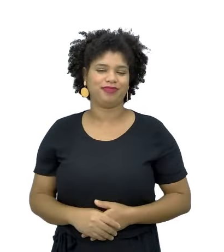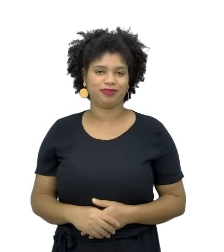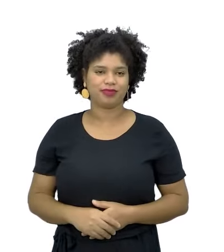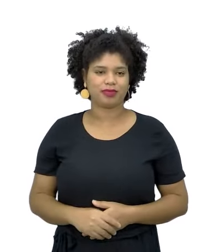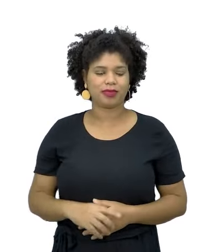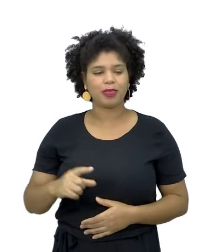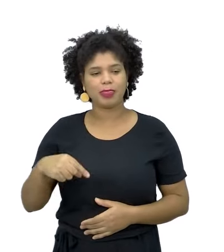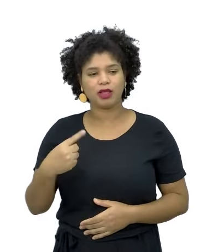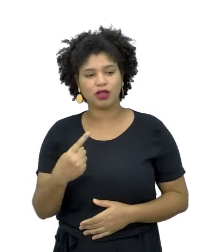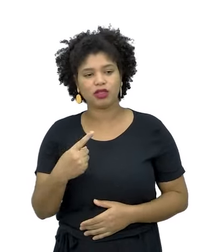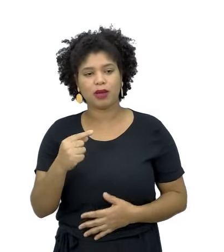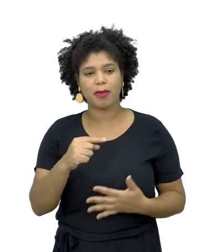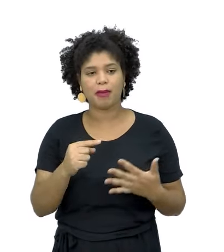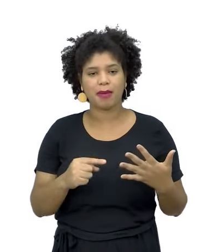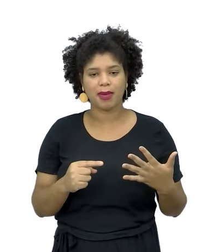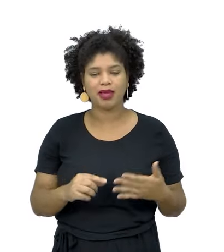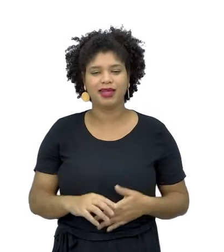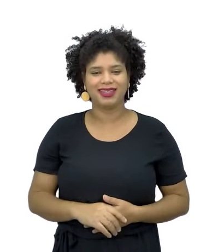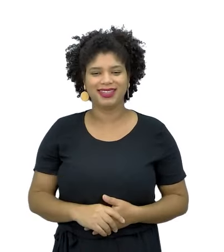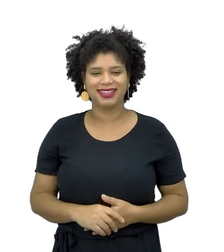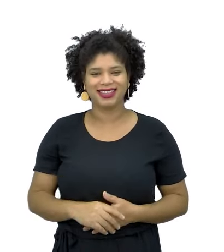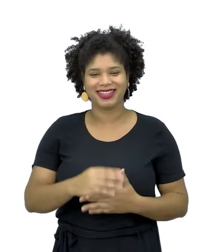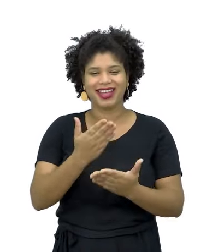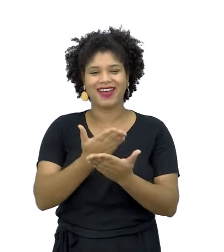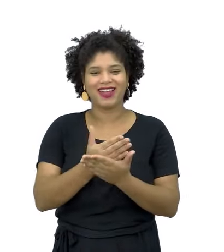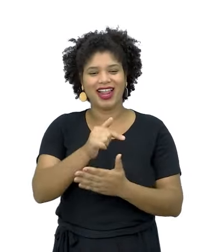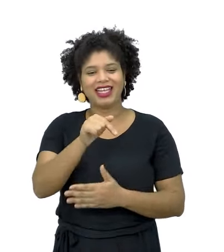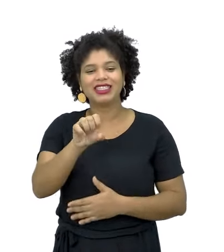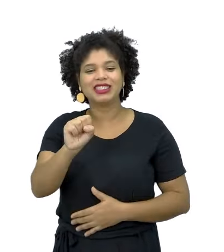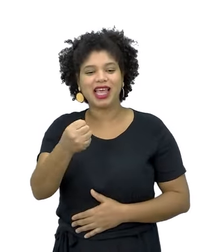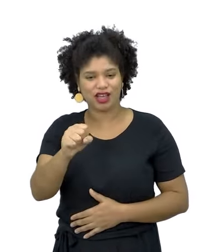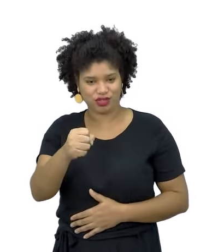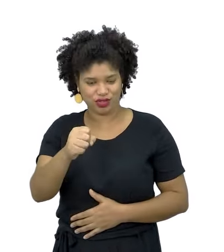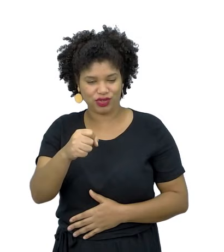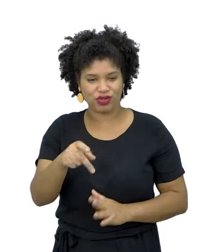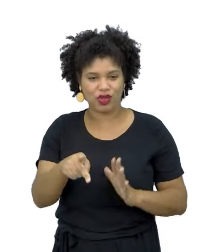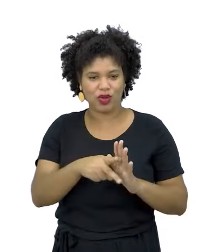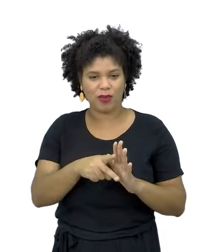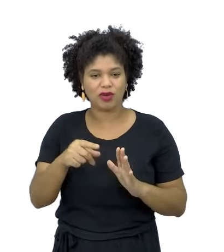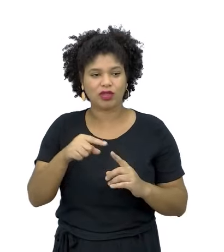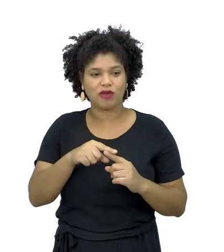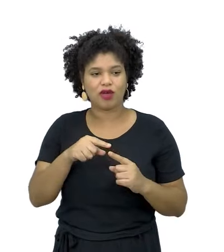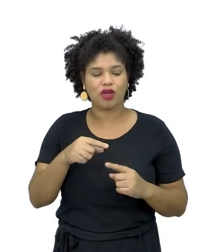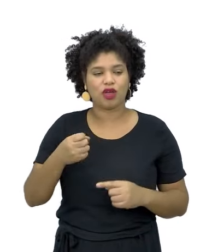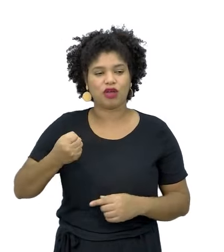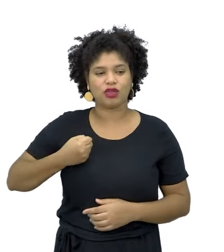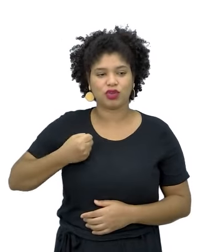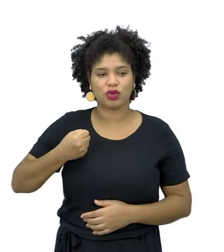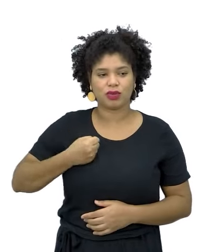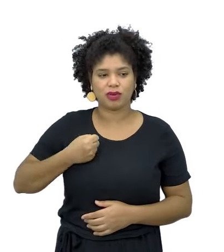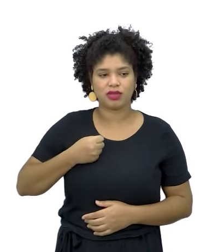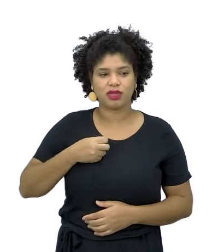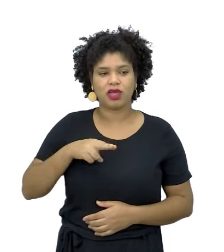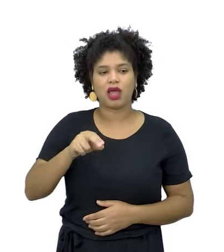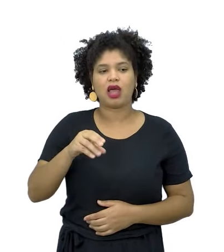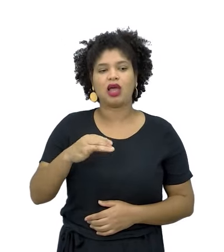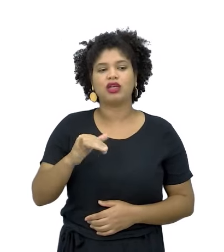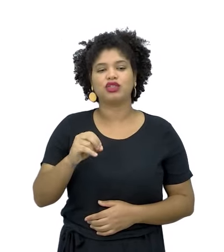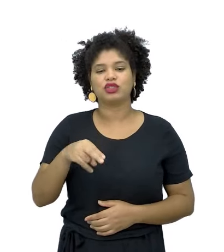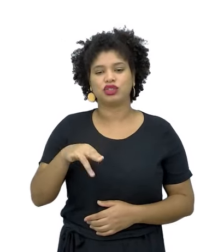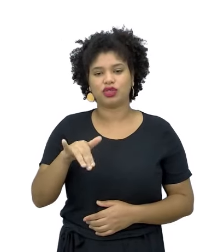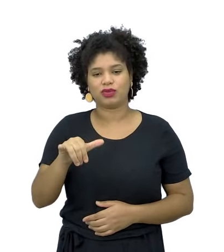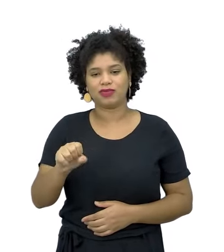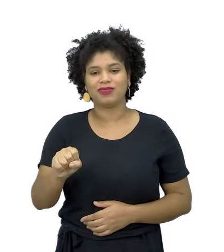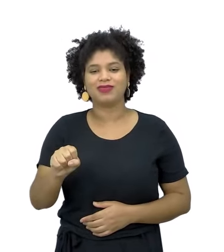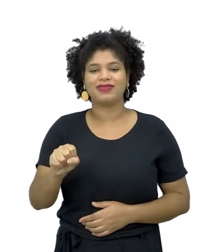nós iremos evidenciar hoje, né, as aulas 7 e 8, que é localizando números racionais na reta.